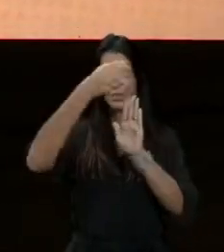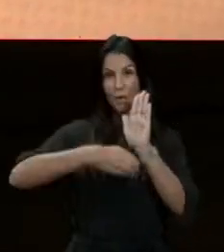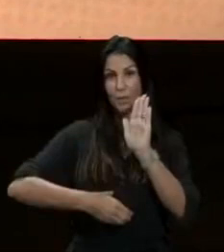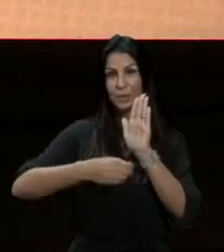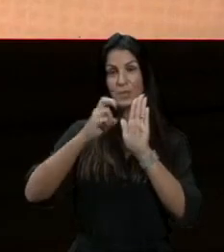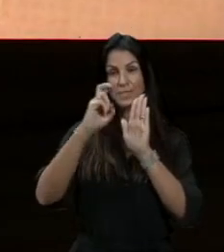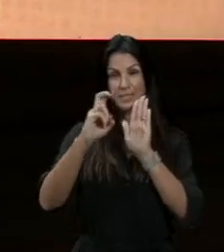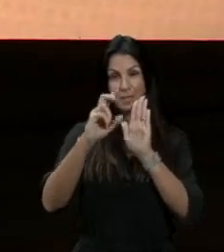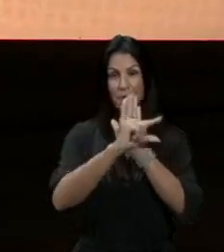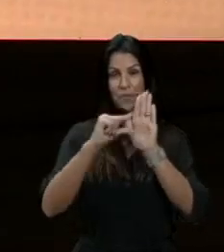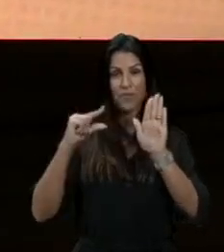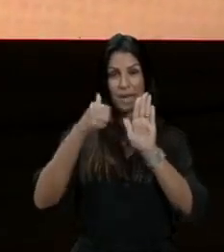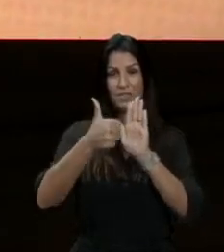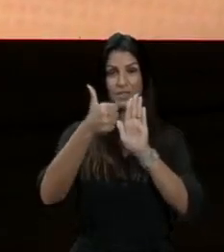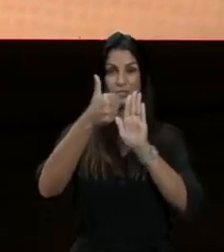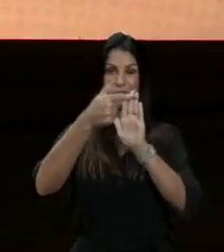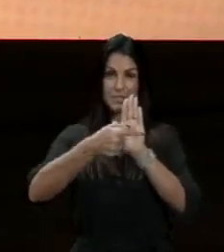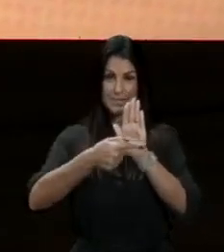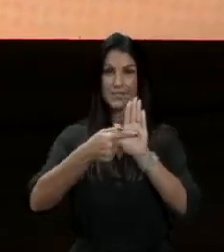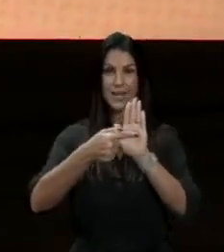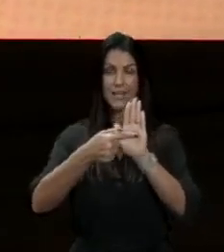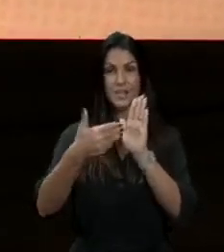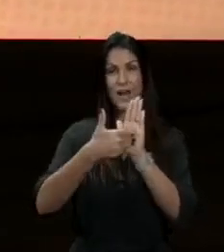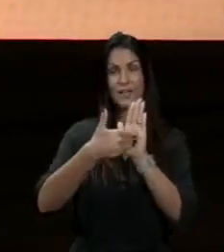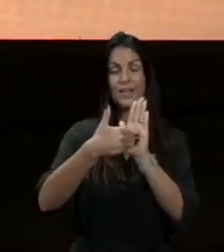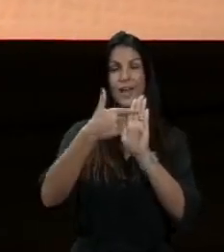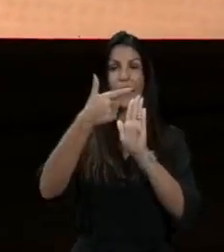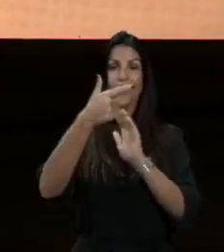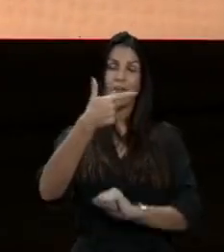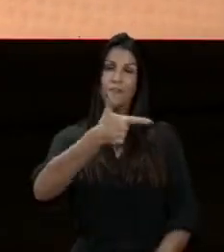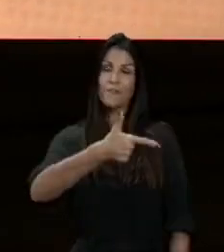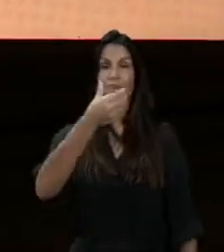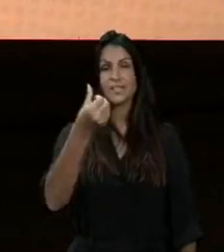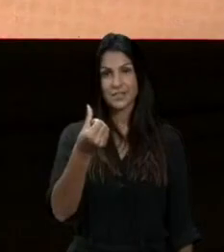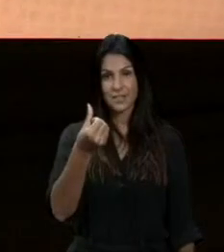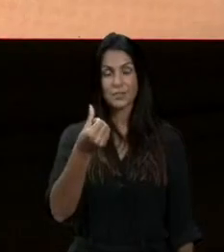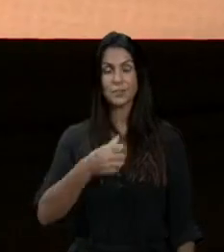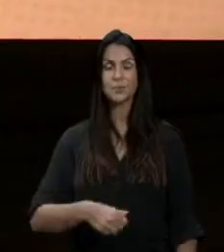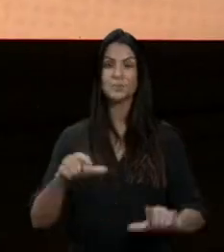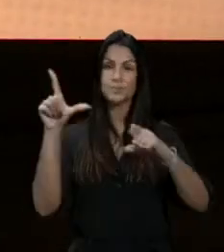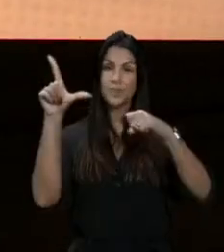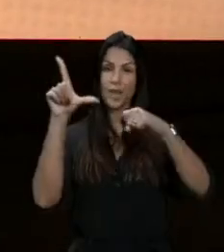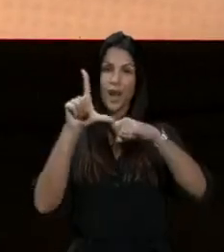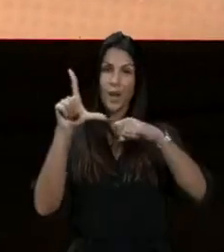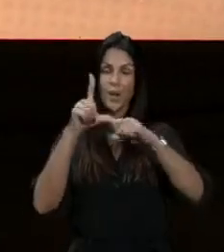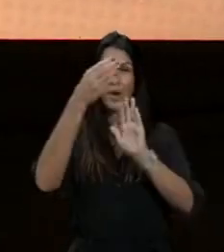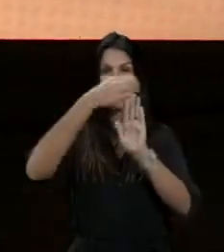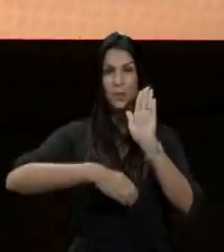do verso 17 ao 26 Lucas Capítulo